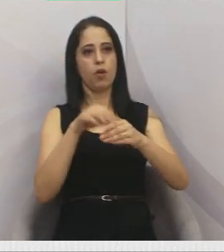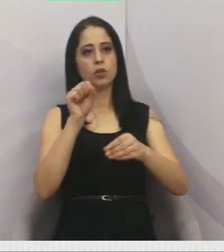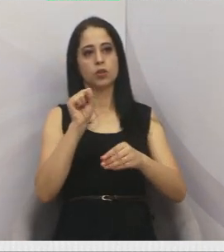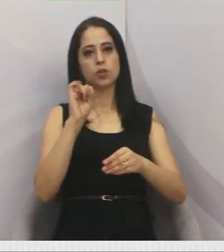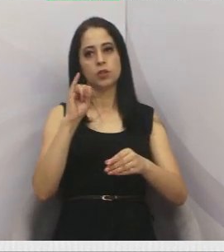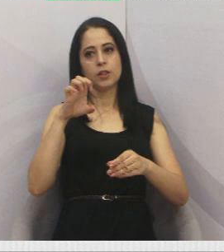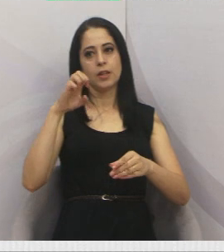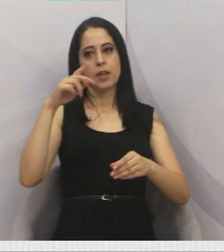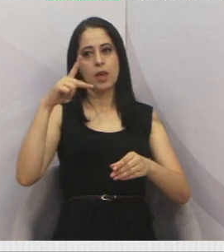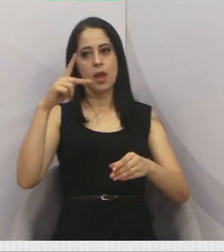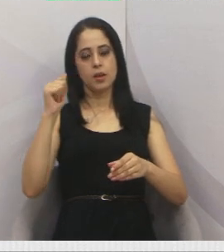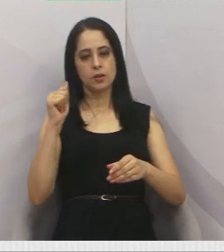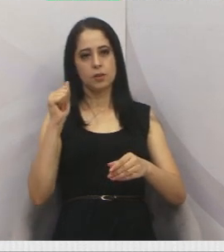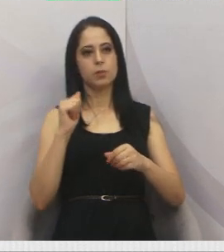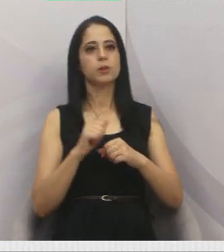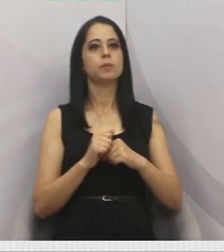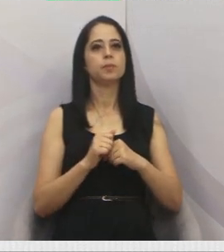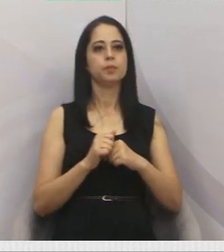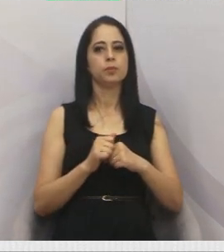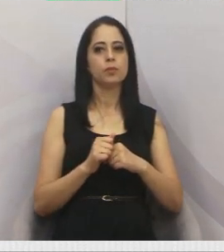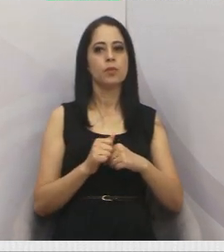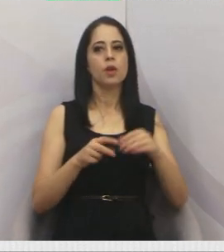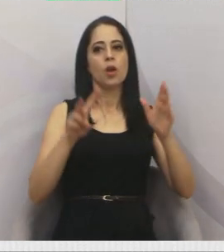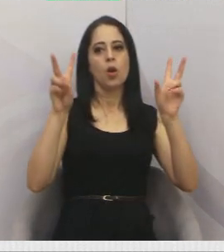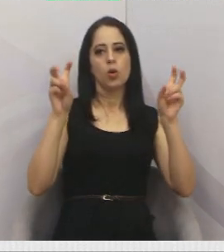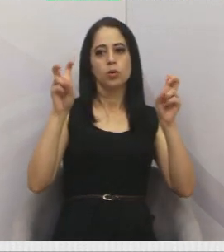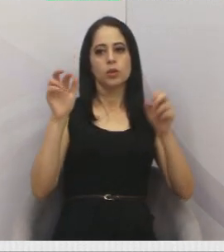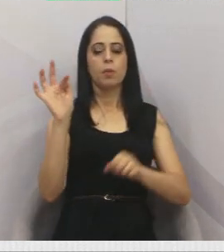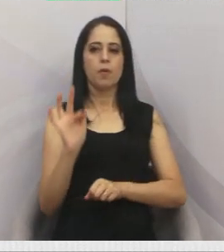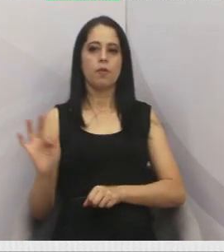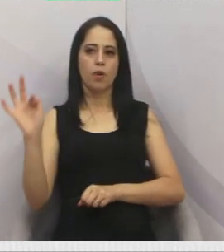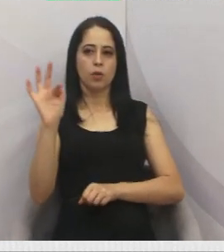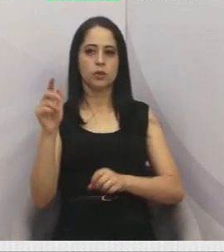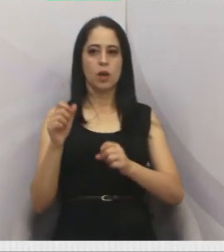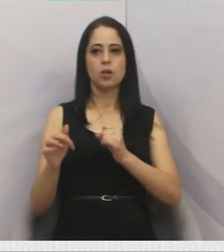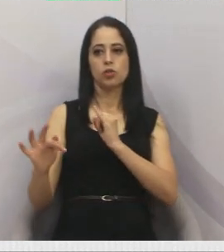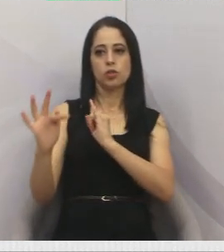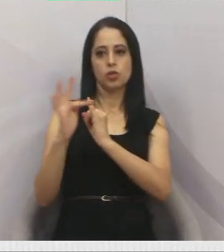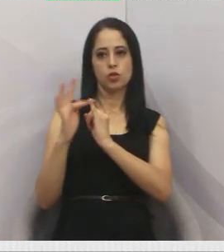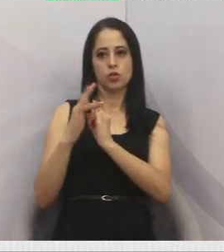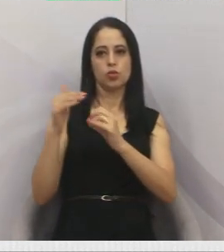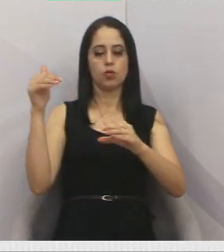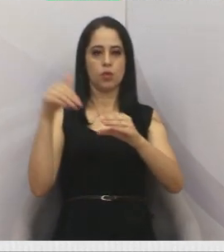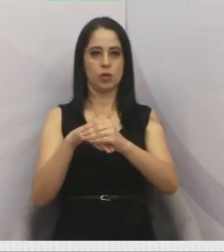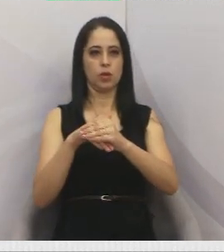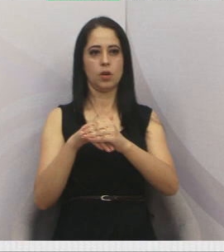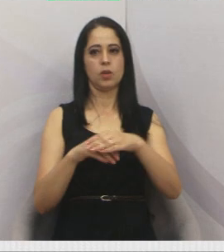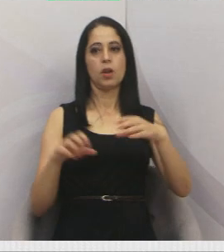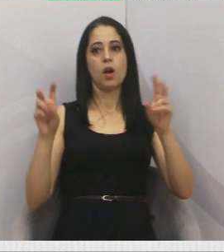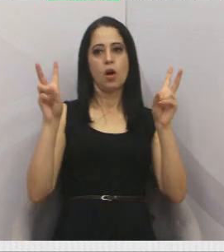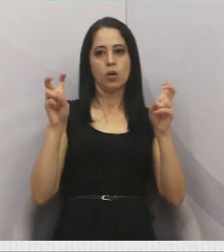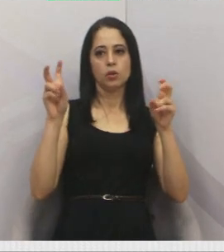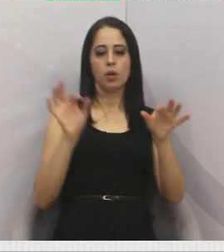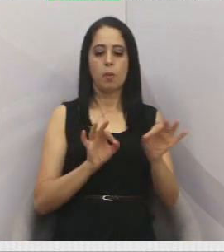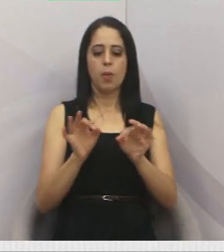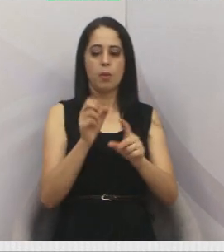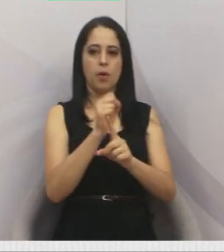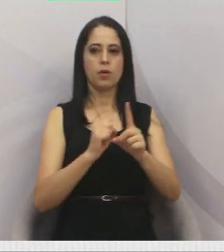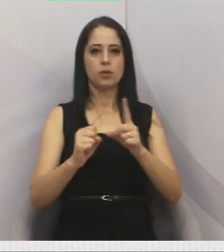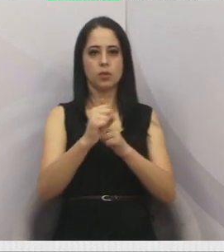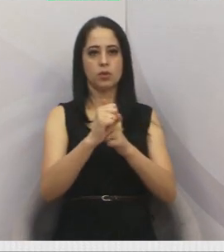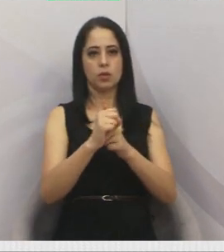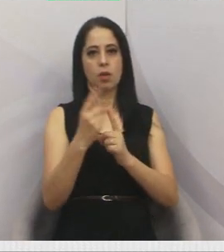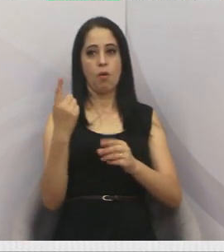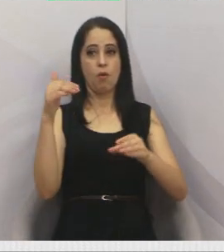CIESP. Segmento Entidades Acadêmicas. Um voto para o Instituto Federal. Segmento Organização da Sociedade Civil.